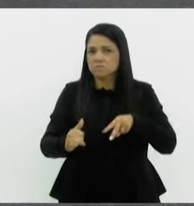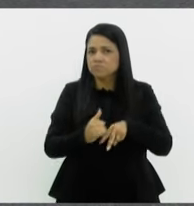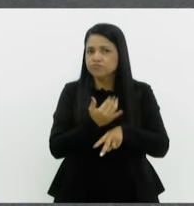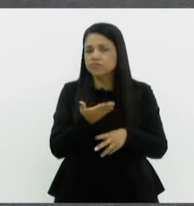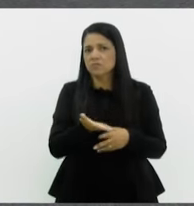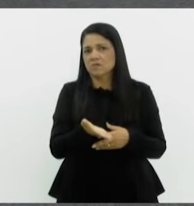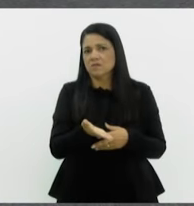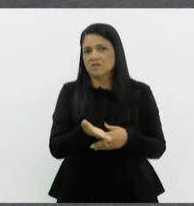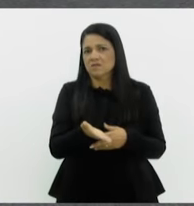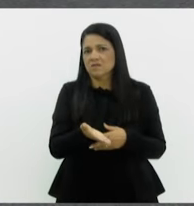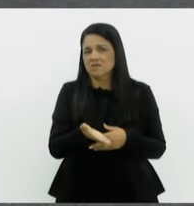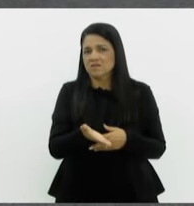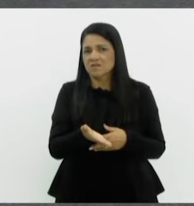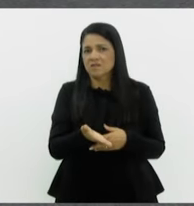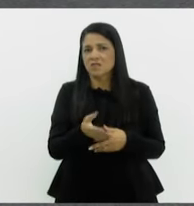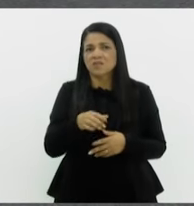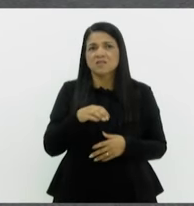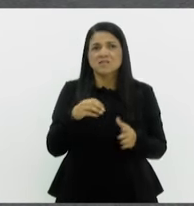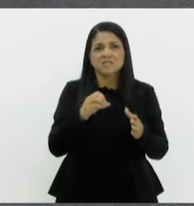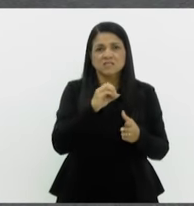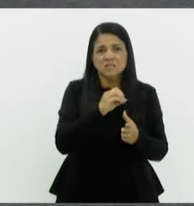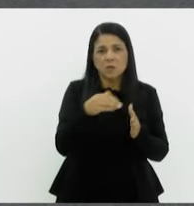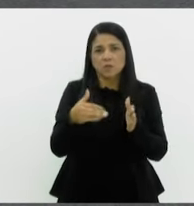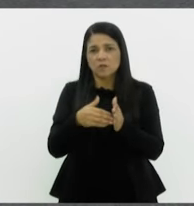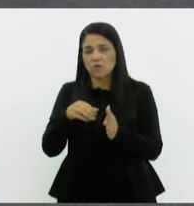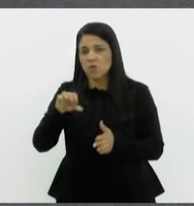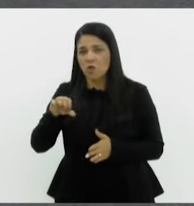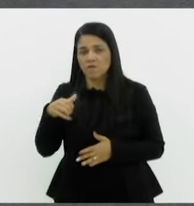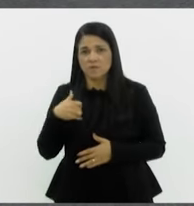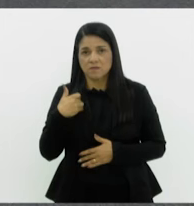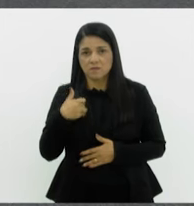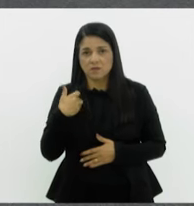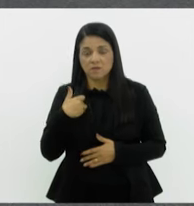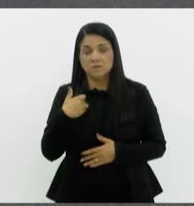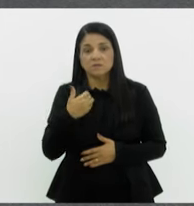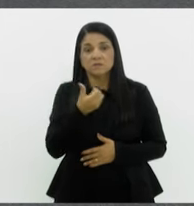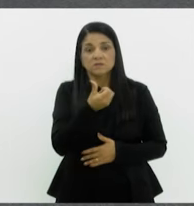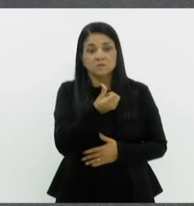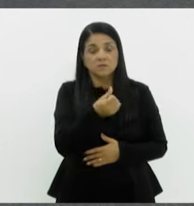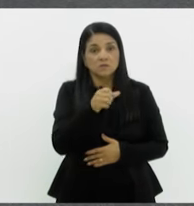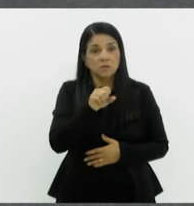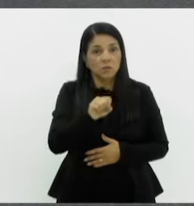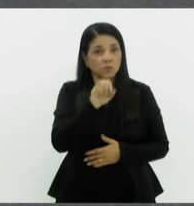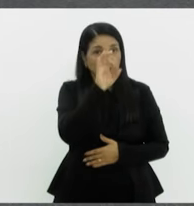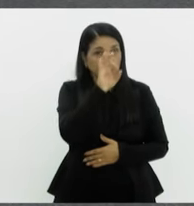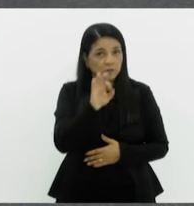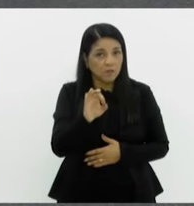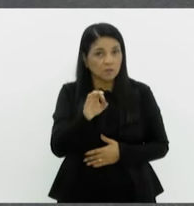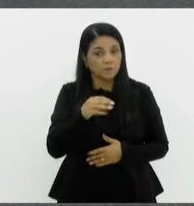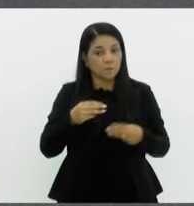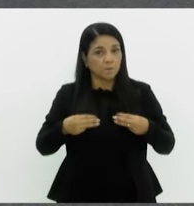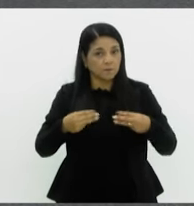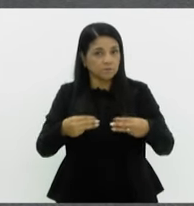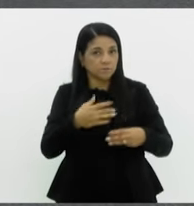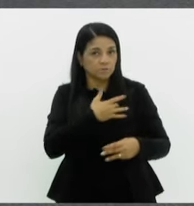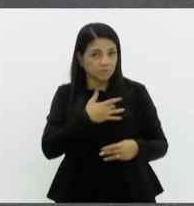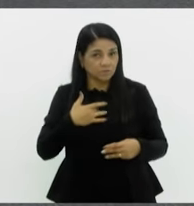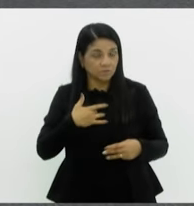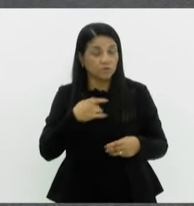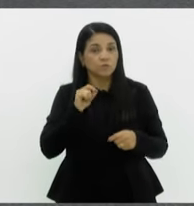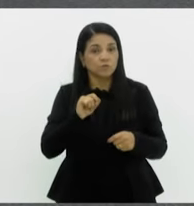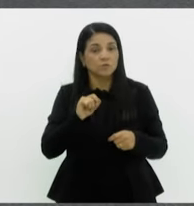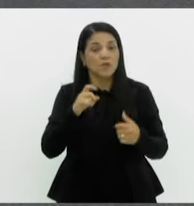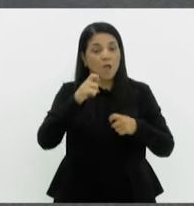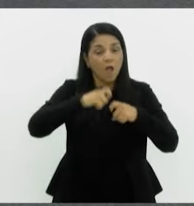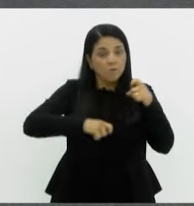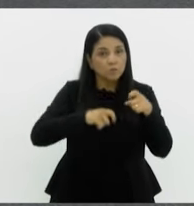criança de 0 a 9 anos, segundo o Ministério da Saúde, 68% dos casos foram abusos praticados